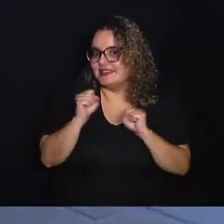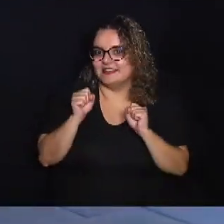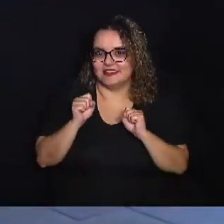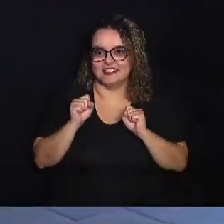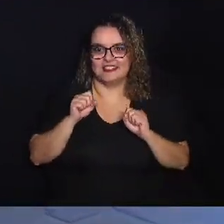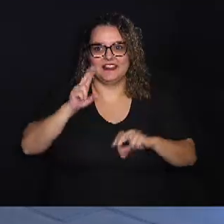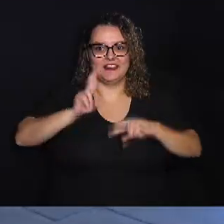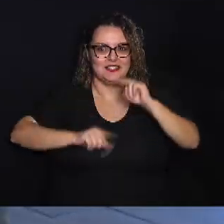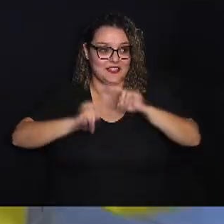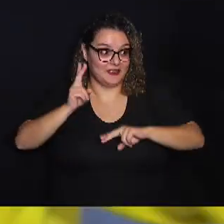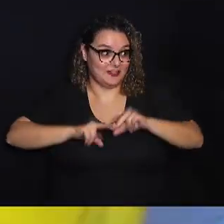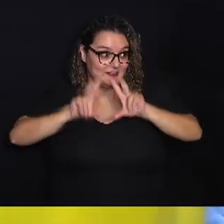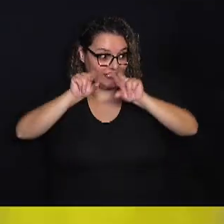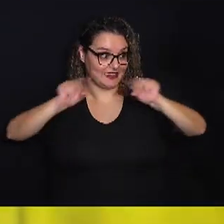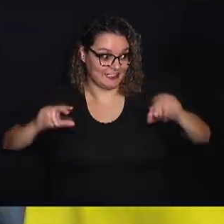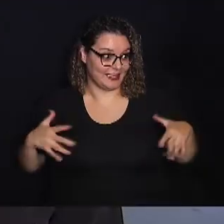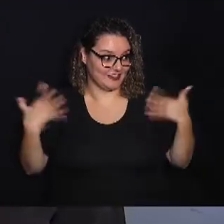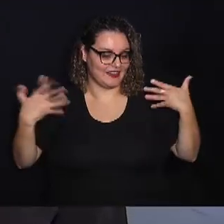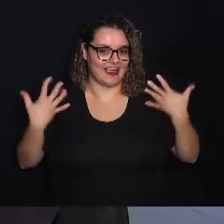tá animado?